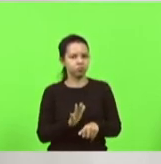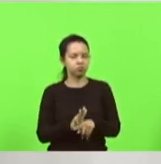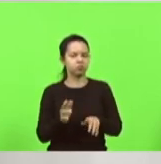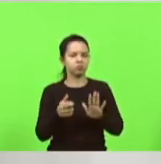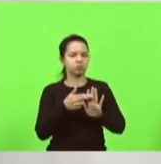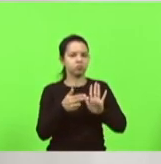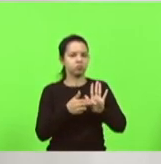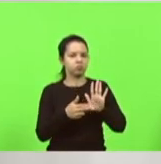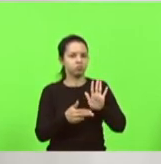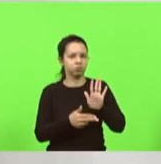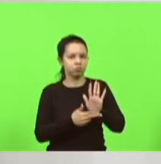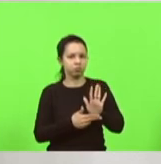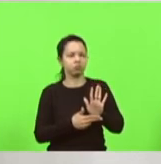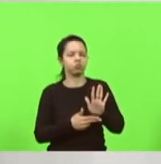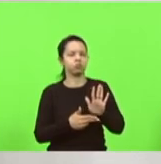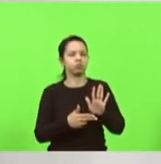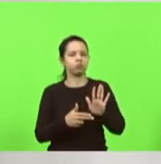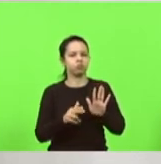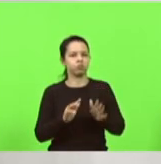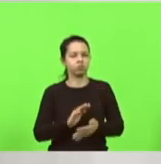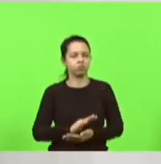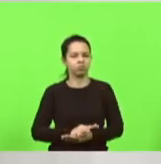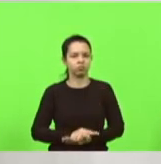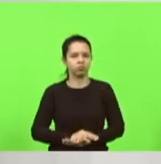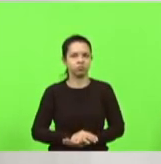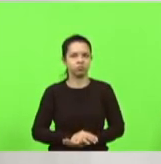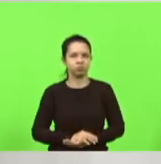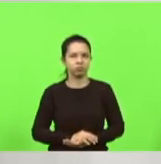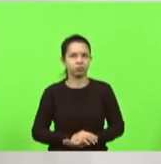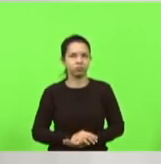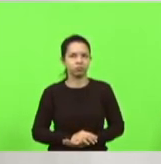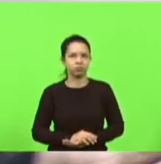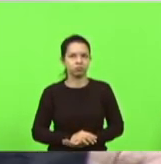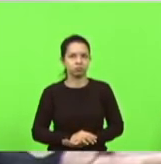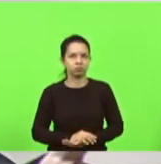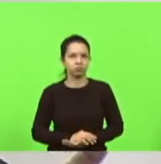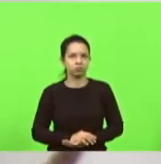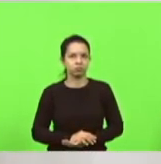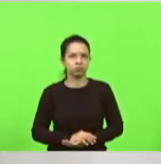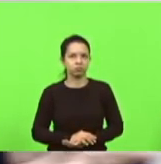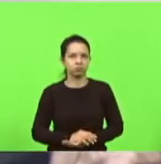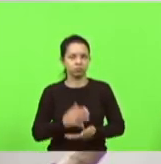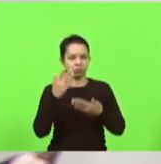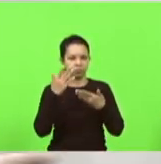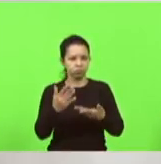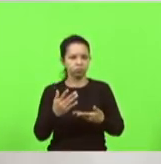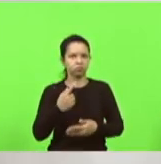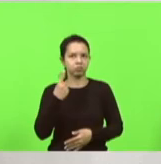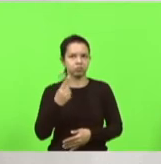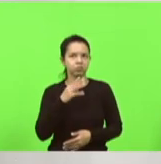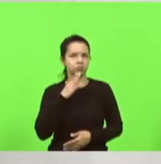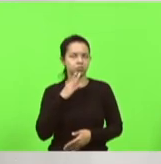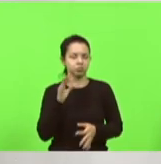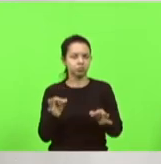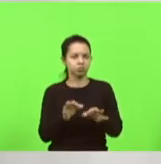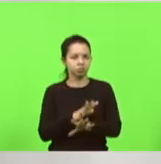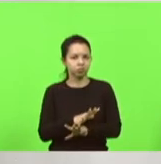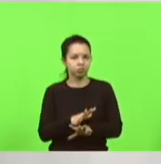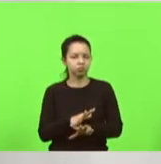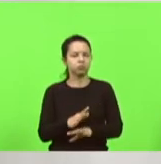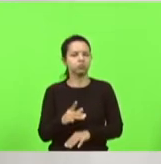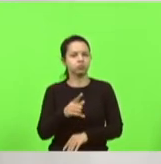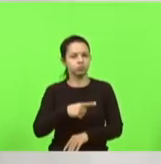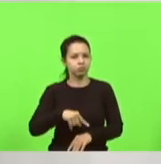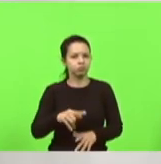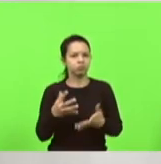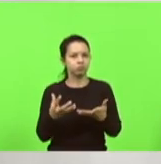justa, mas combinada. Um minuto, deputado, para concluir. Obrigado, deputado Berlan. Mas só para concluir, nós só queremos que